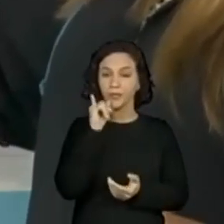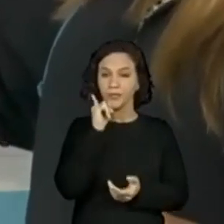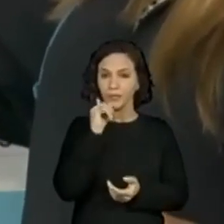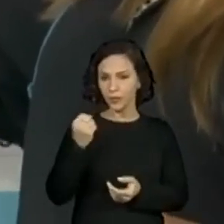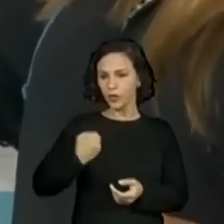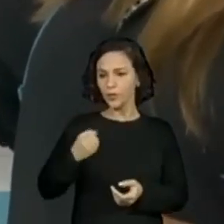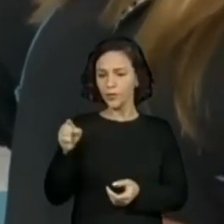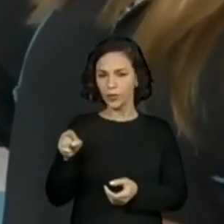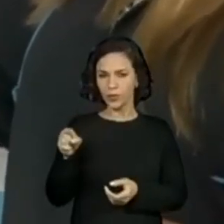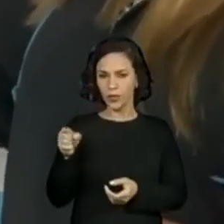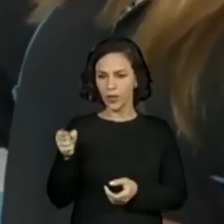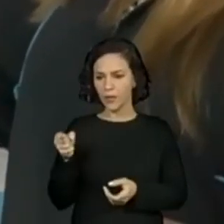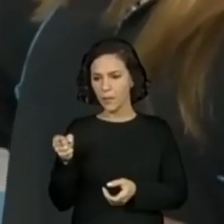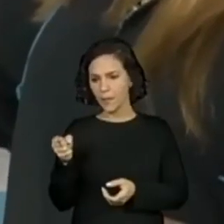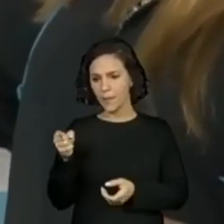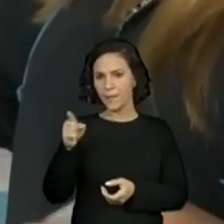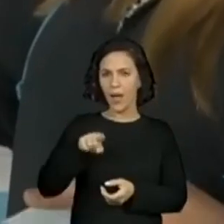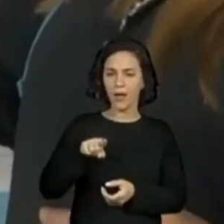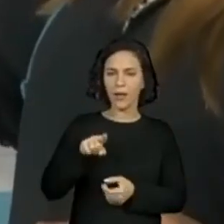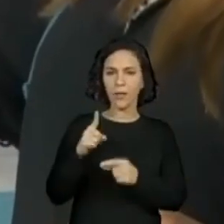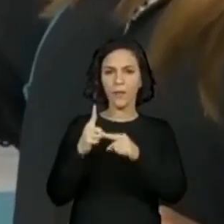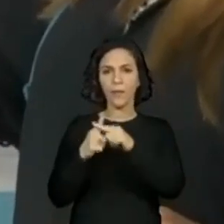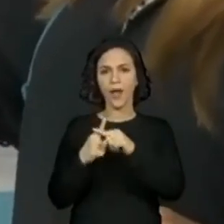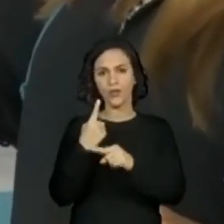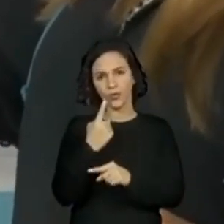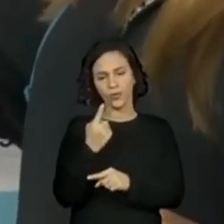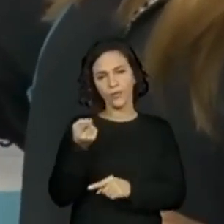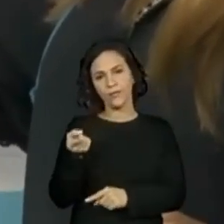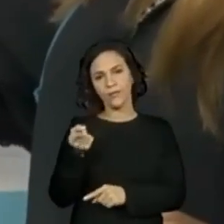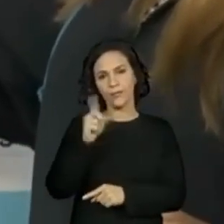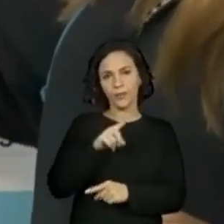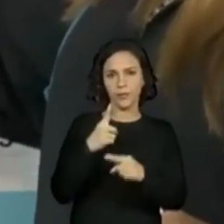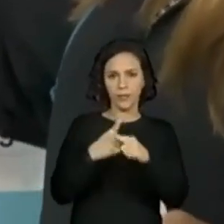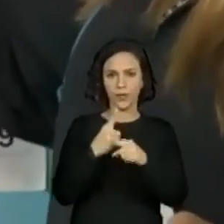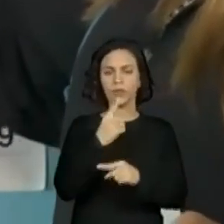número é sempre um a mais que esse. Por exemplo, se